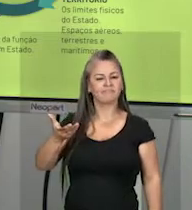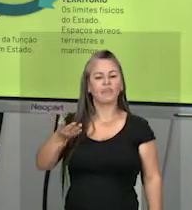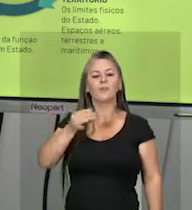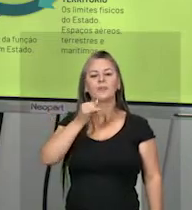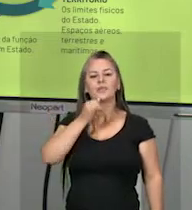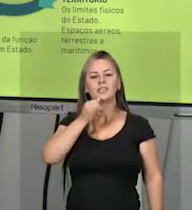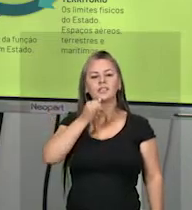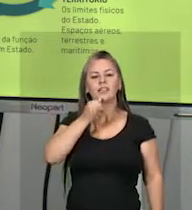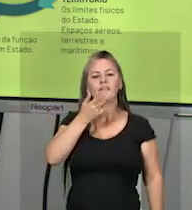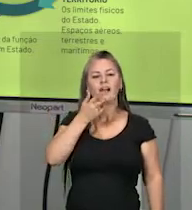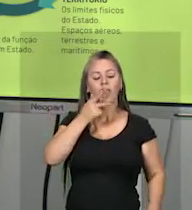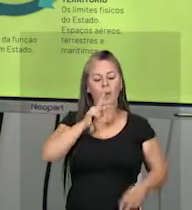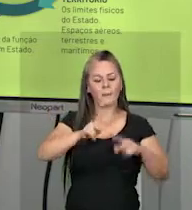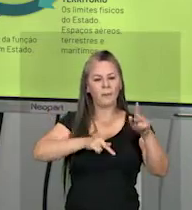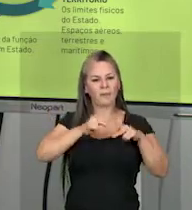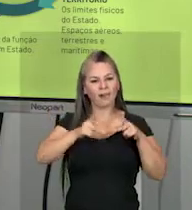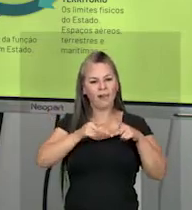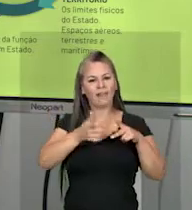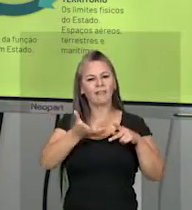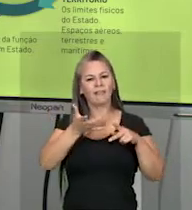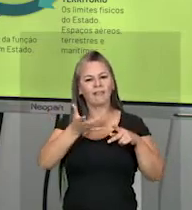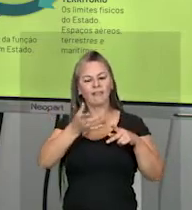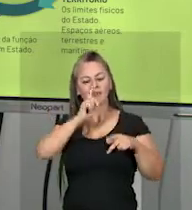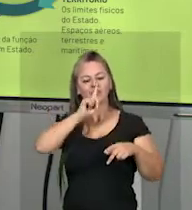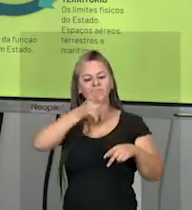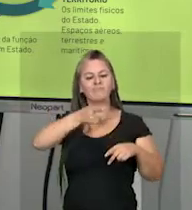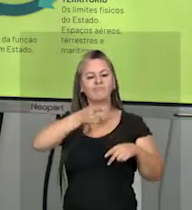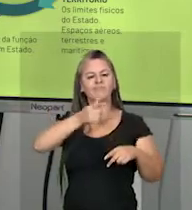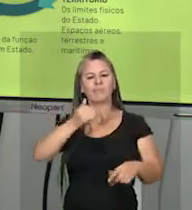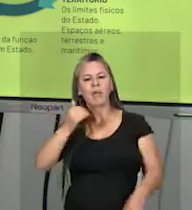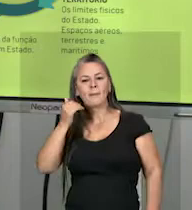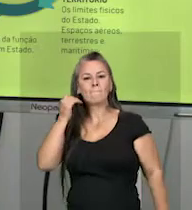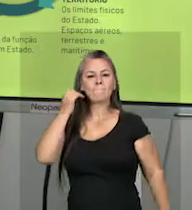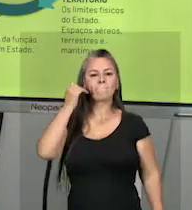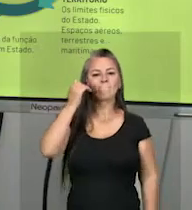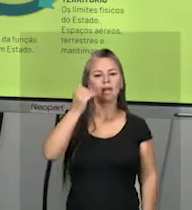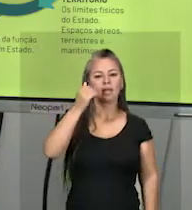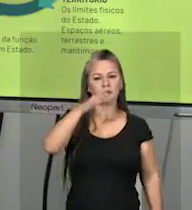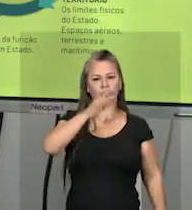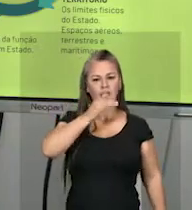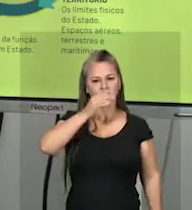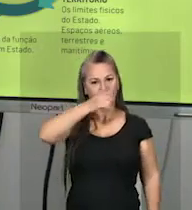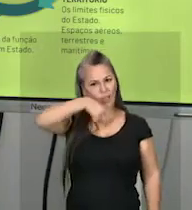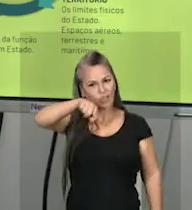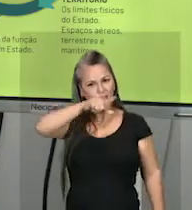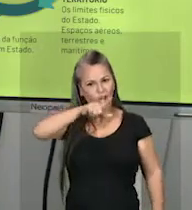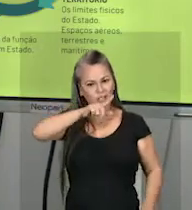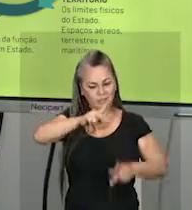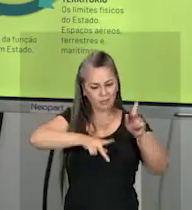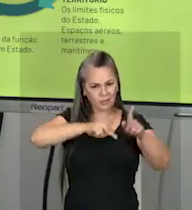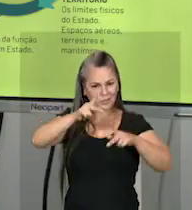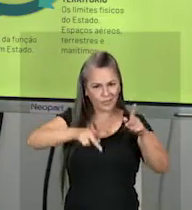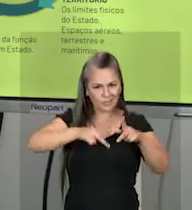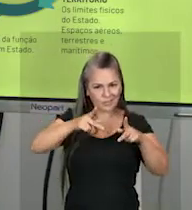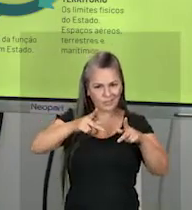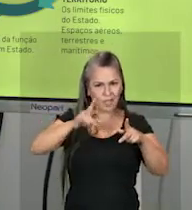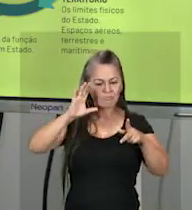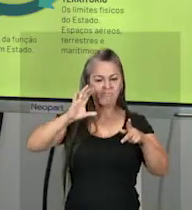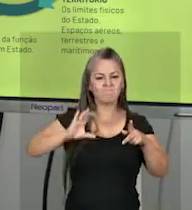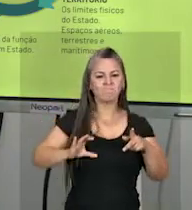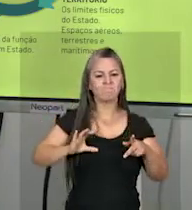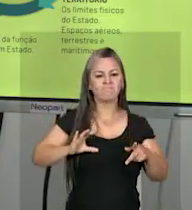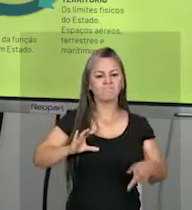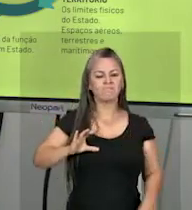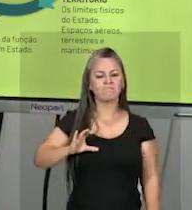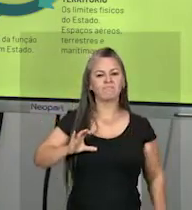soberania do povo, a soberania popular, né? Somos nós, enquanto indivíduos, cidadãos e cidadãs, que de nós